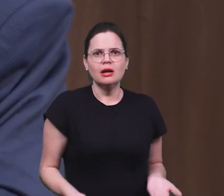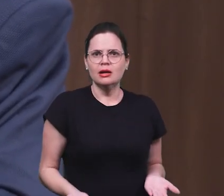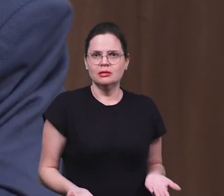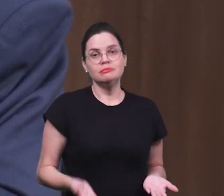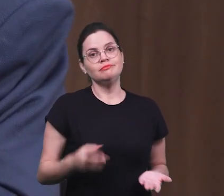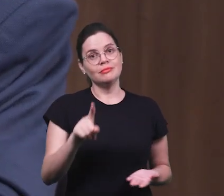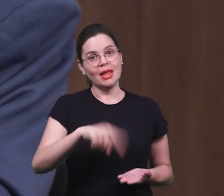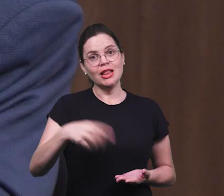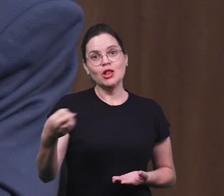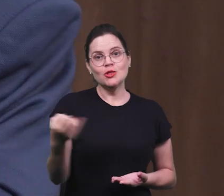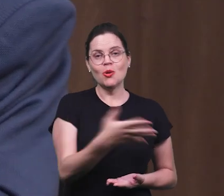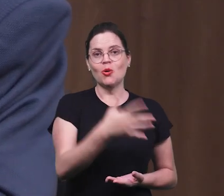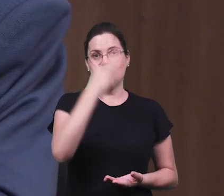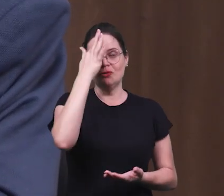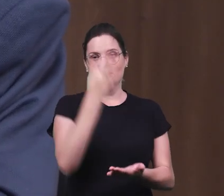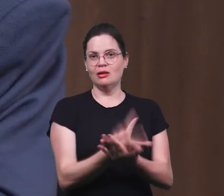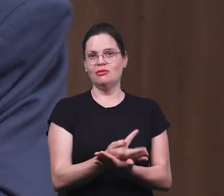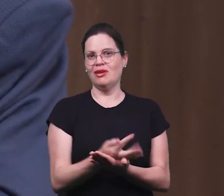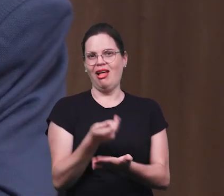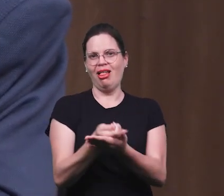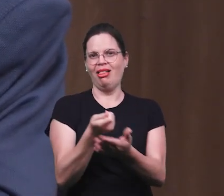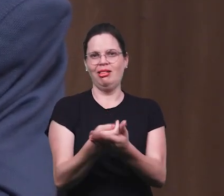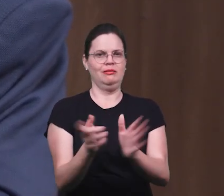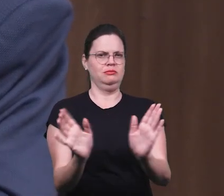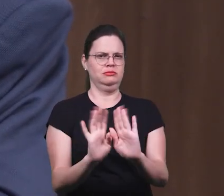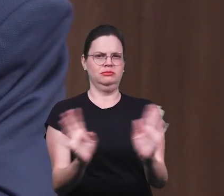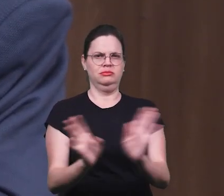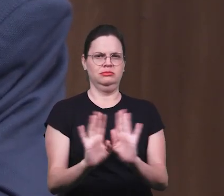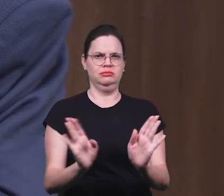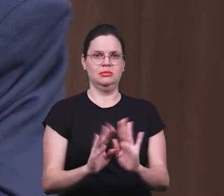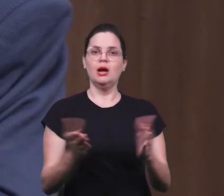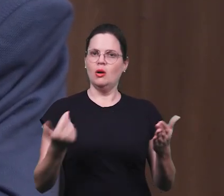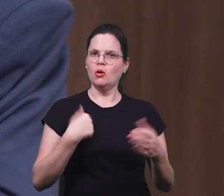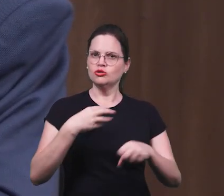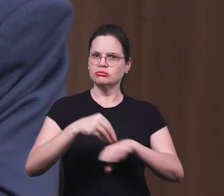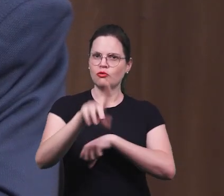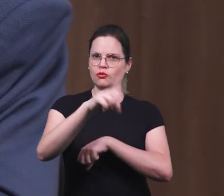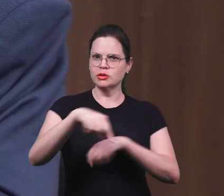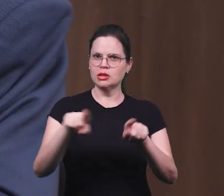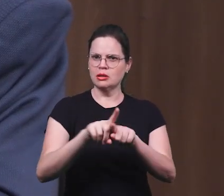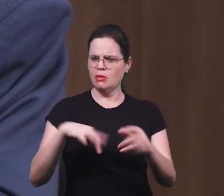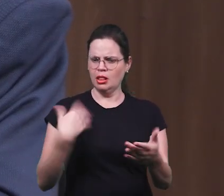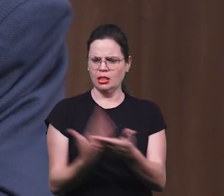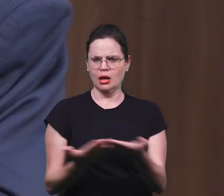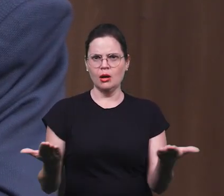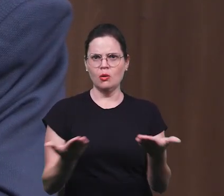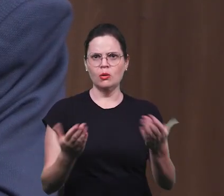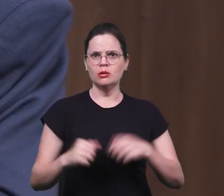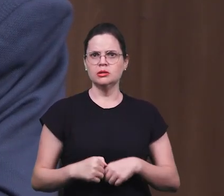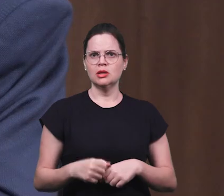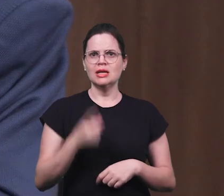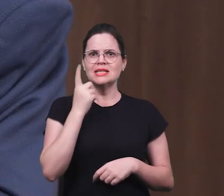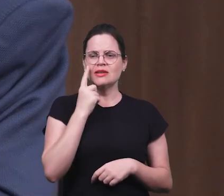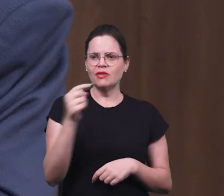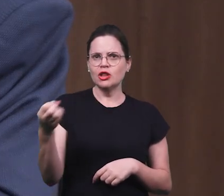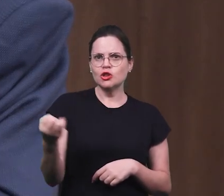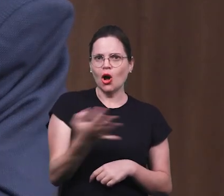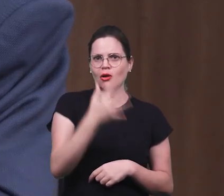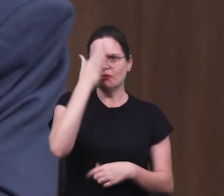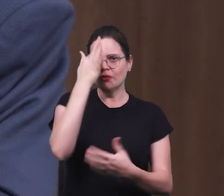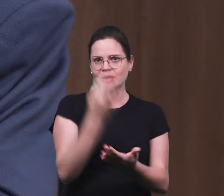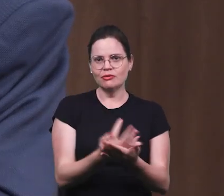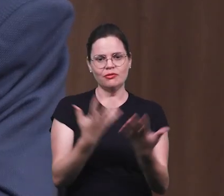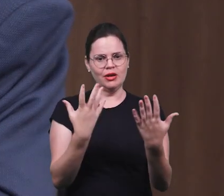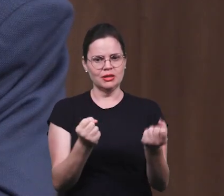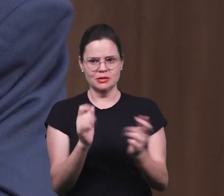Senhor Jesus. Vai parar com isso. E essa palavra nós damos hoje também para os irmãos. Os irmãos não colocar sobrecarga sobre aqueles novos que estão chegando, não. Chegou um